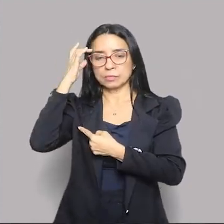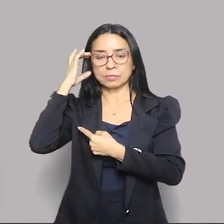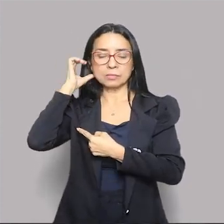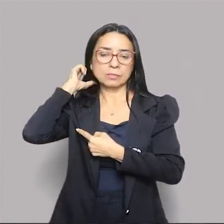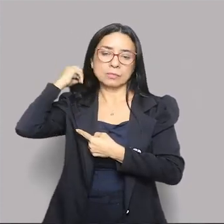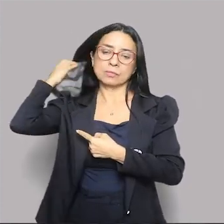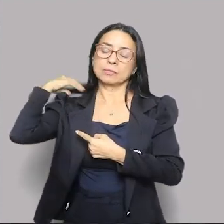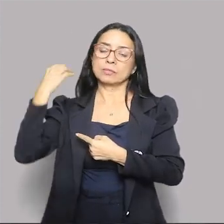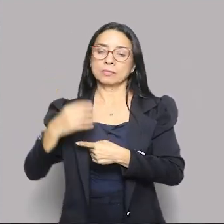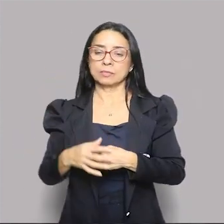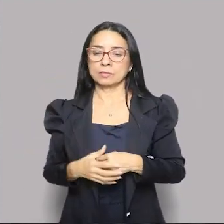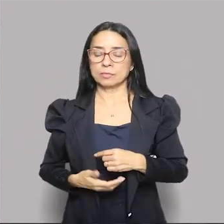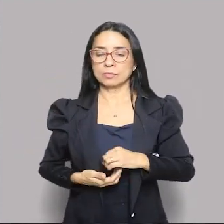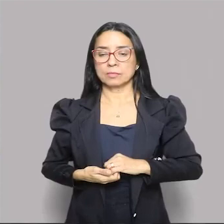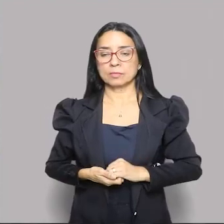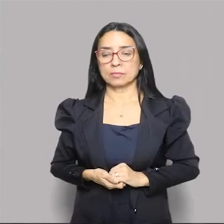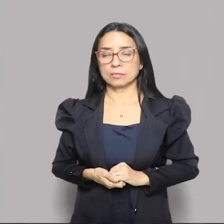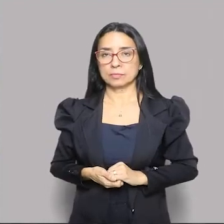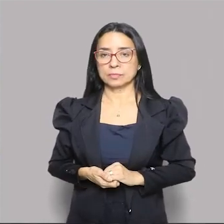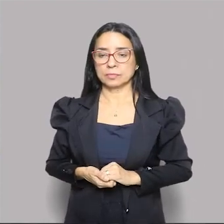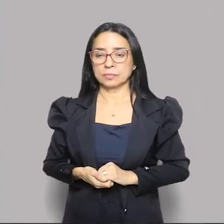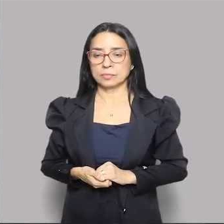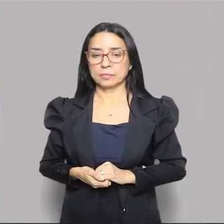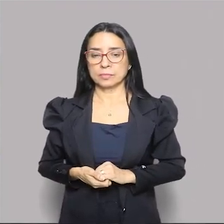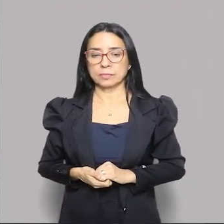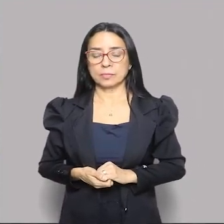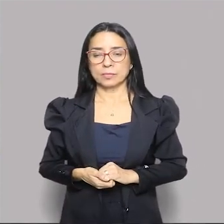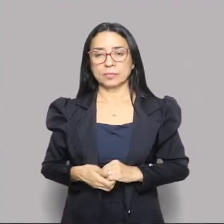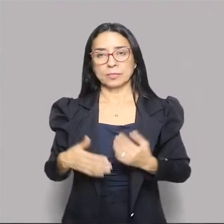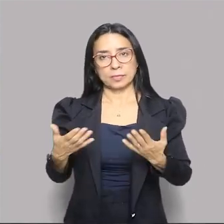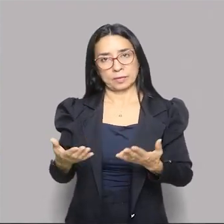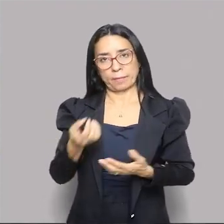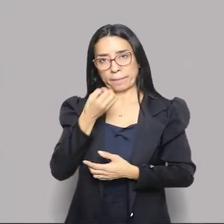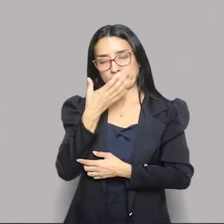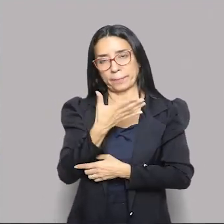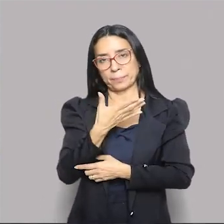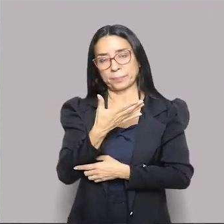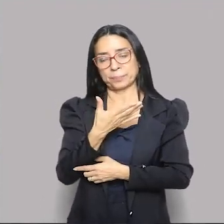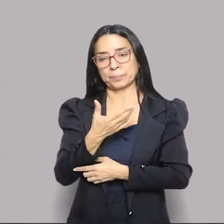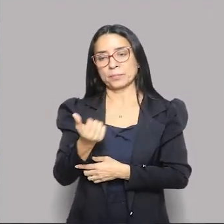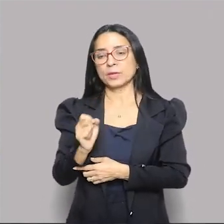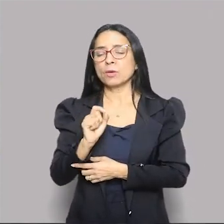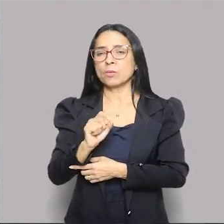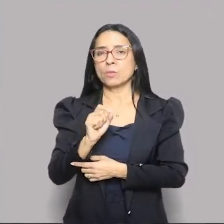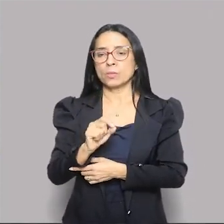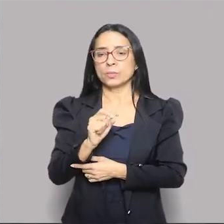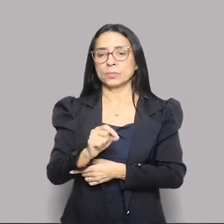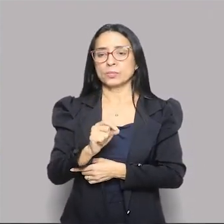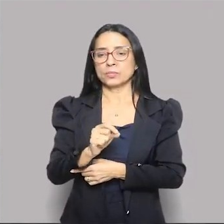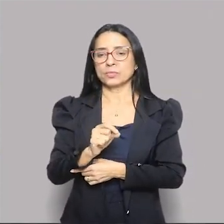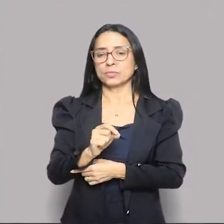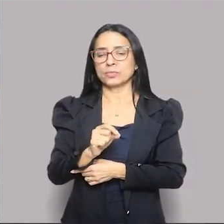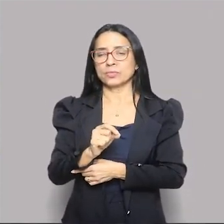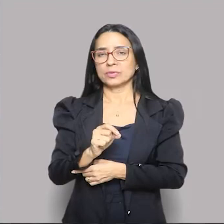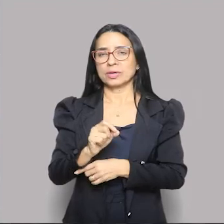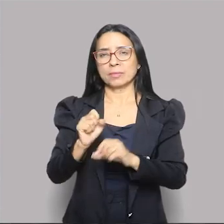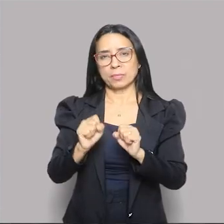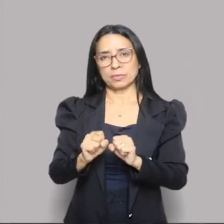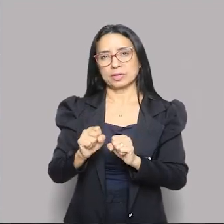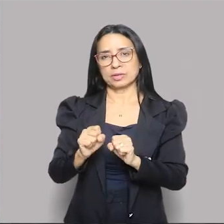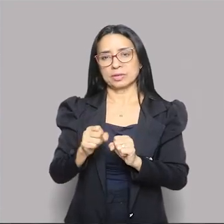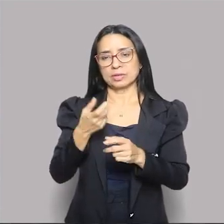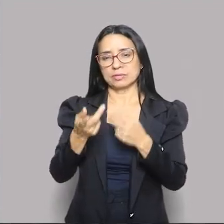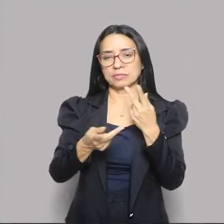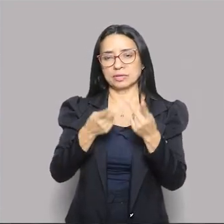com espaços que propiciem a prática cultural como cinemas e teatros. Beleza. O que caberia eu dizer aqui?